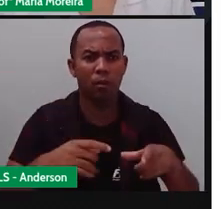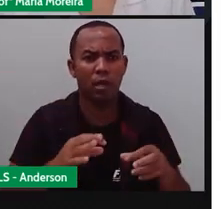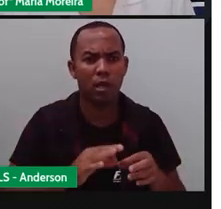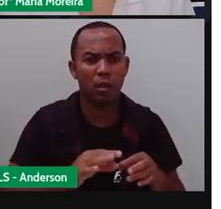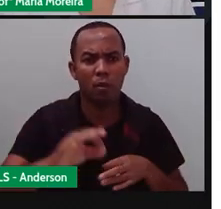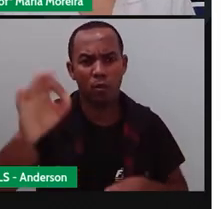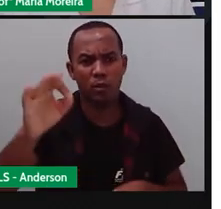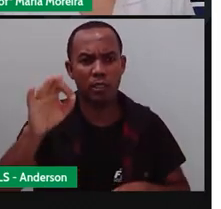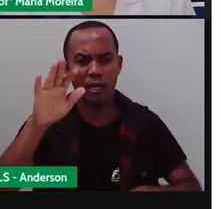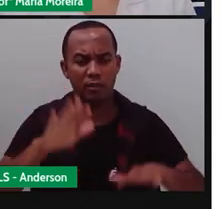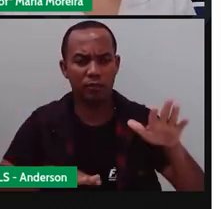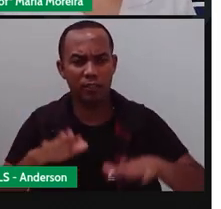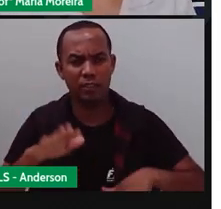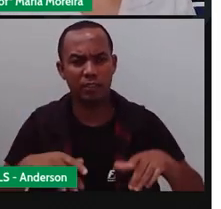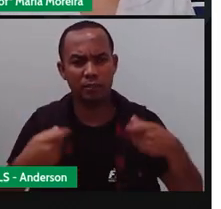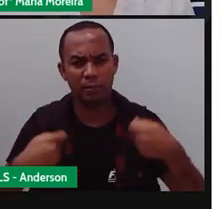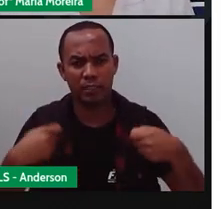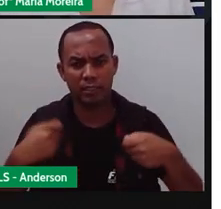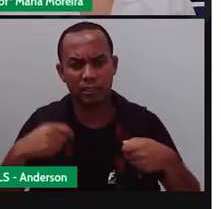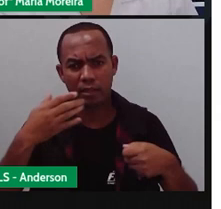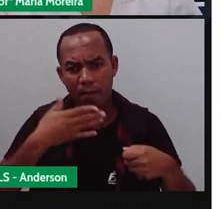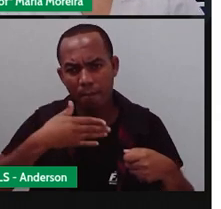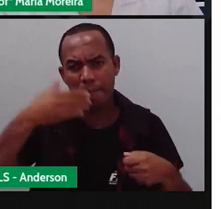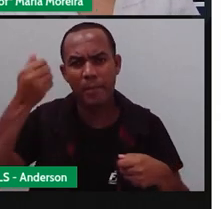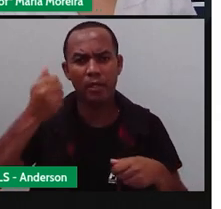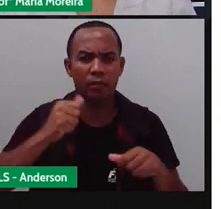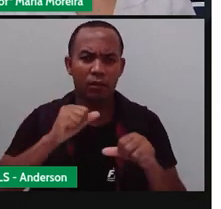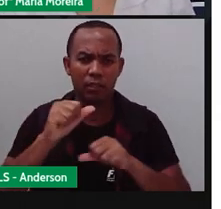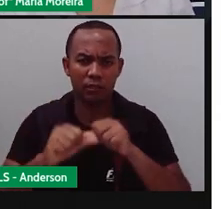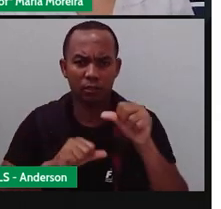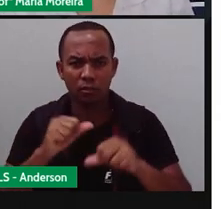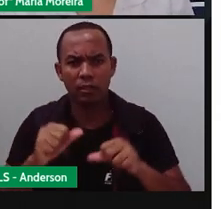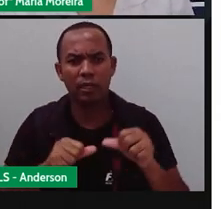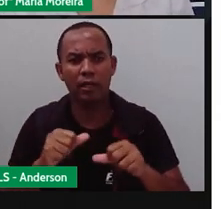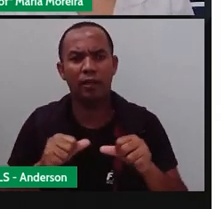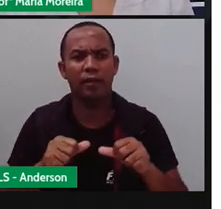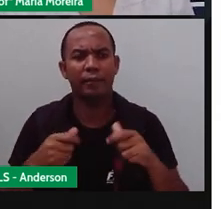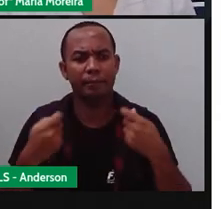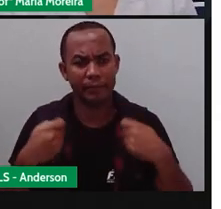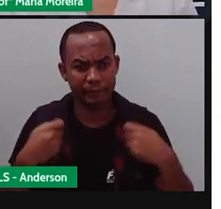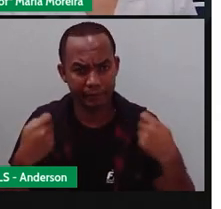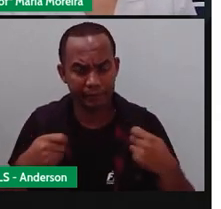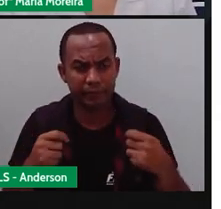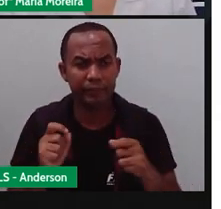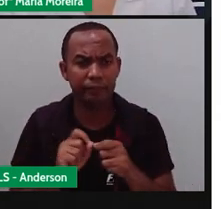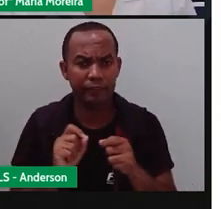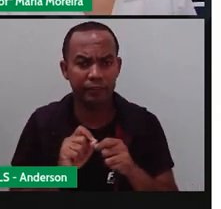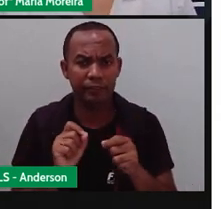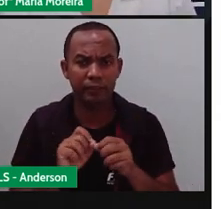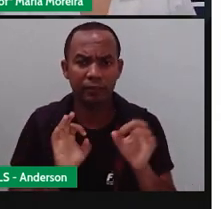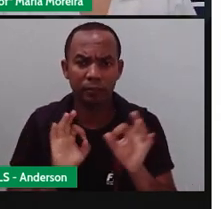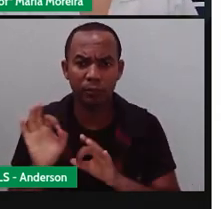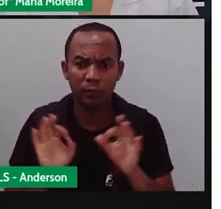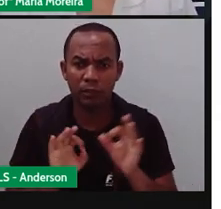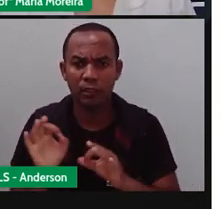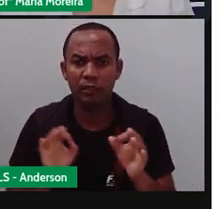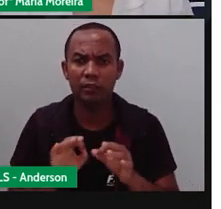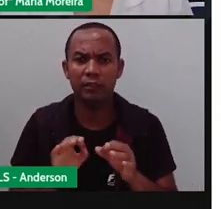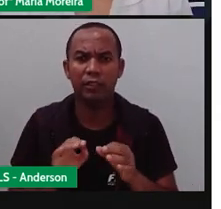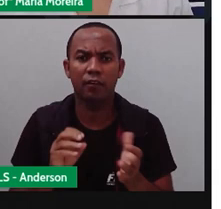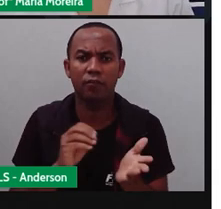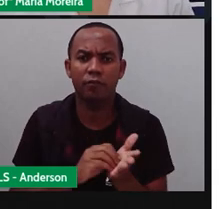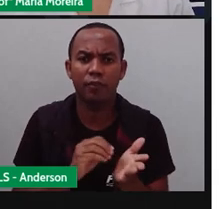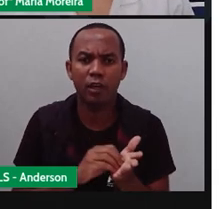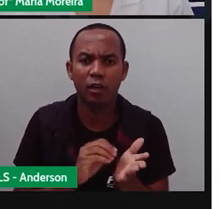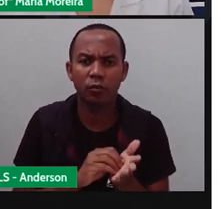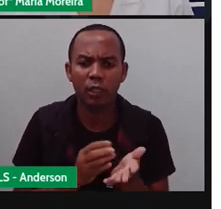uma melhoria por conta dos buracos porque às vezes são mal feitas mesmo não é isso porque não tem um cuidado